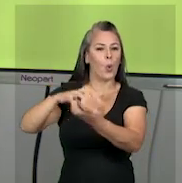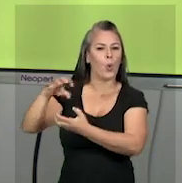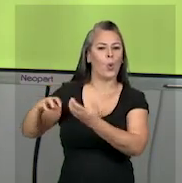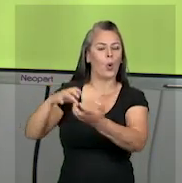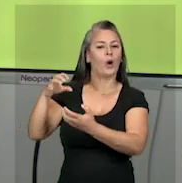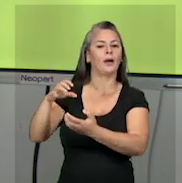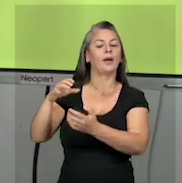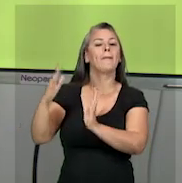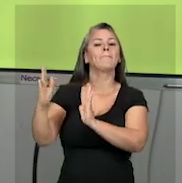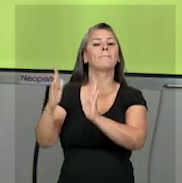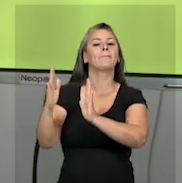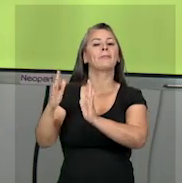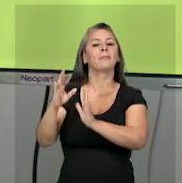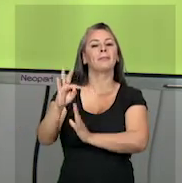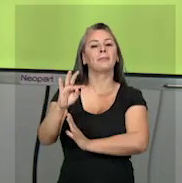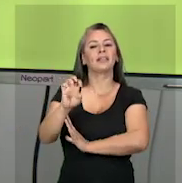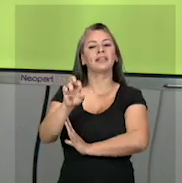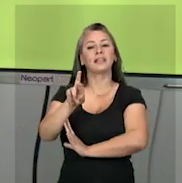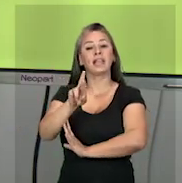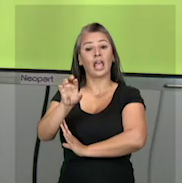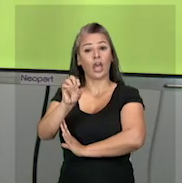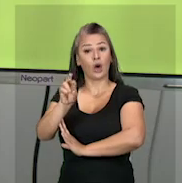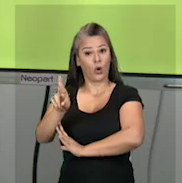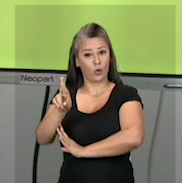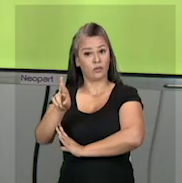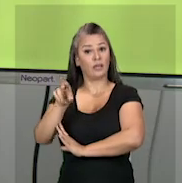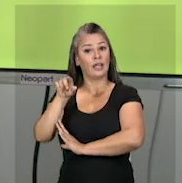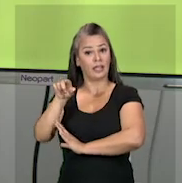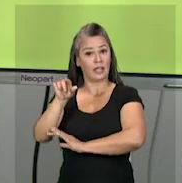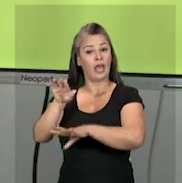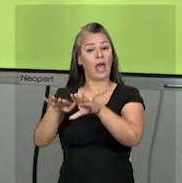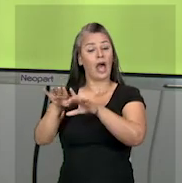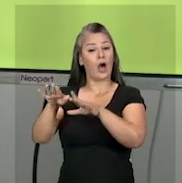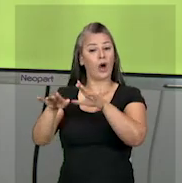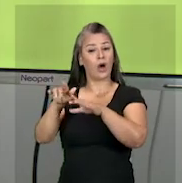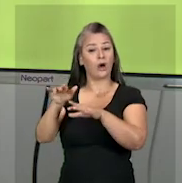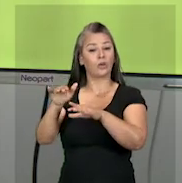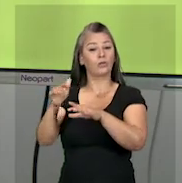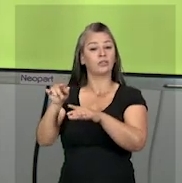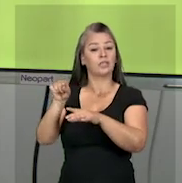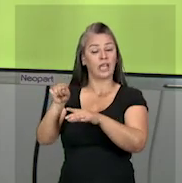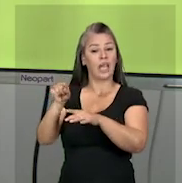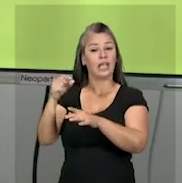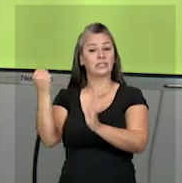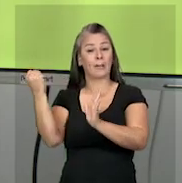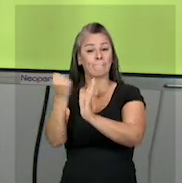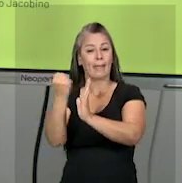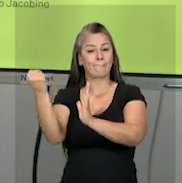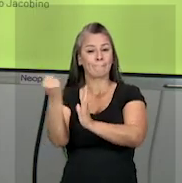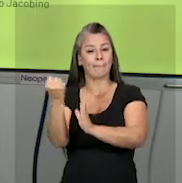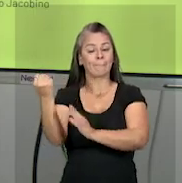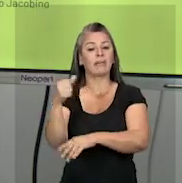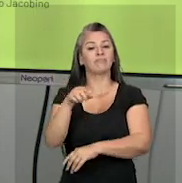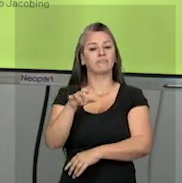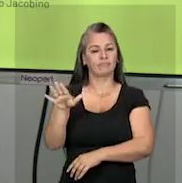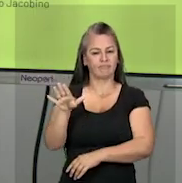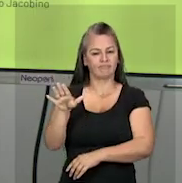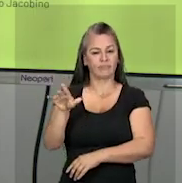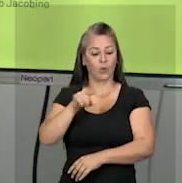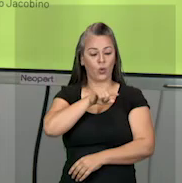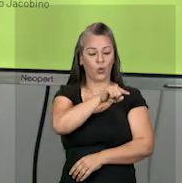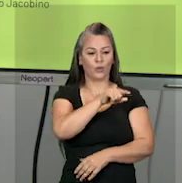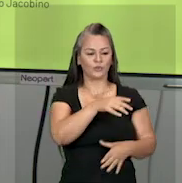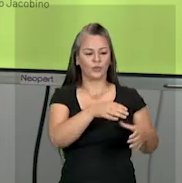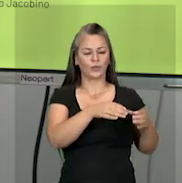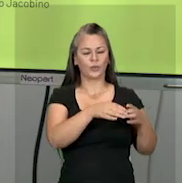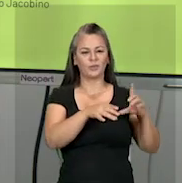já dos vários opositores políticos que foram guilhotinados pelos jacobinos durante a Revolução Francesa. Os